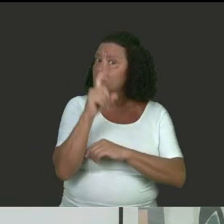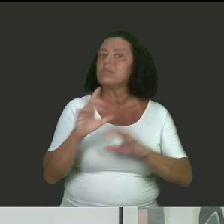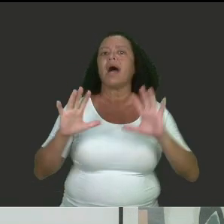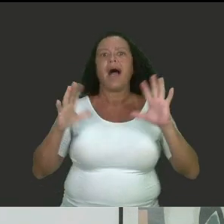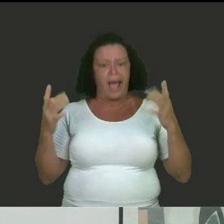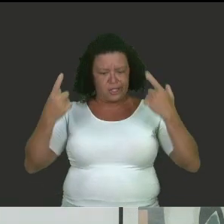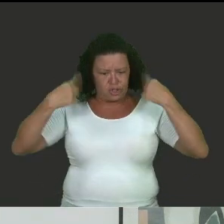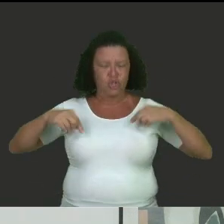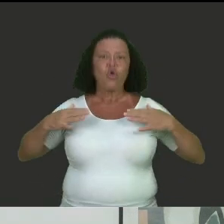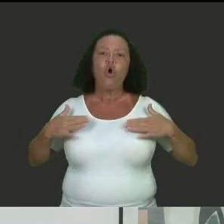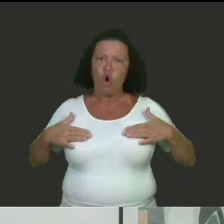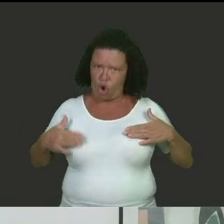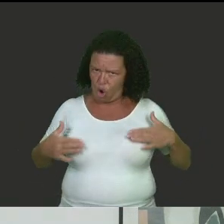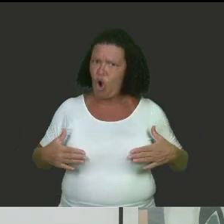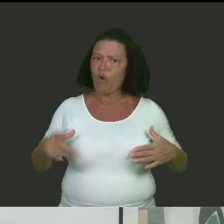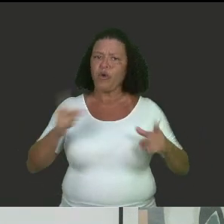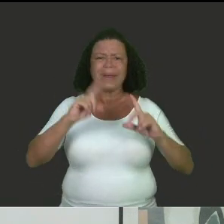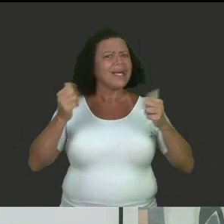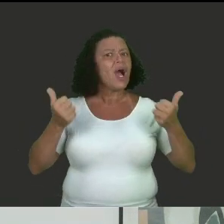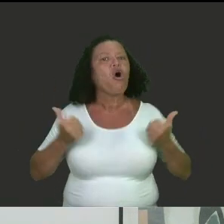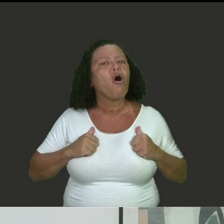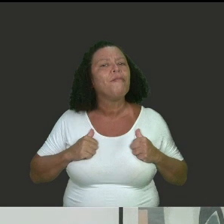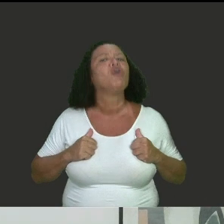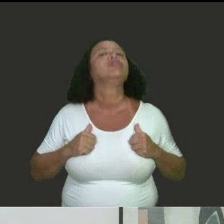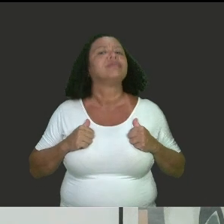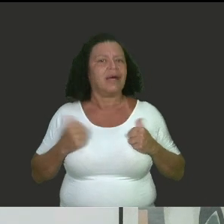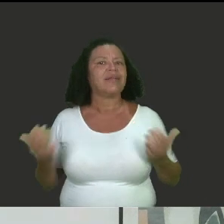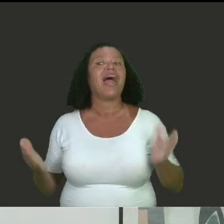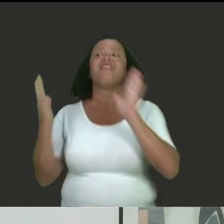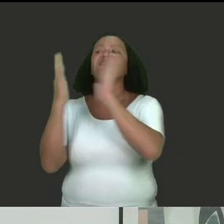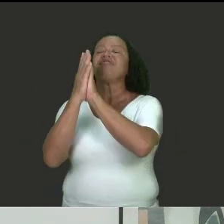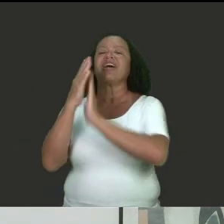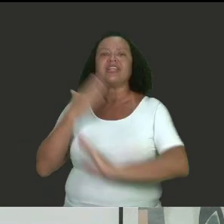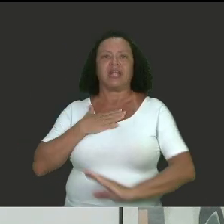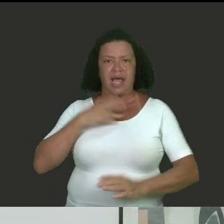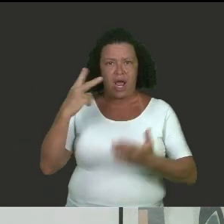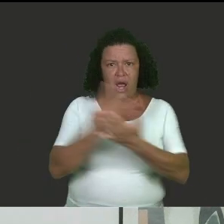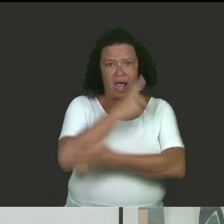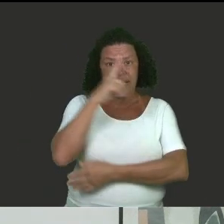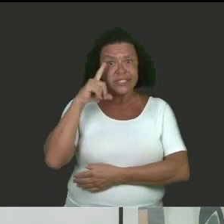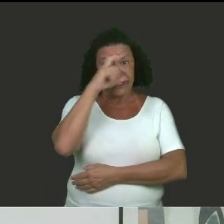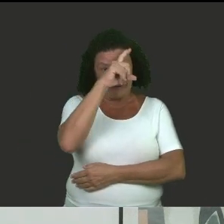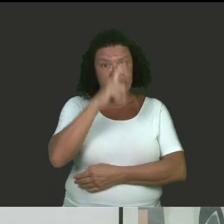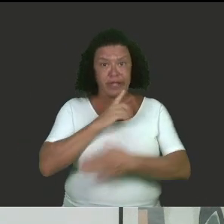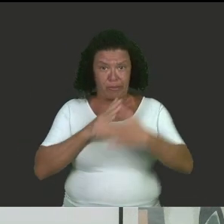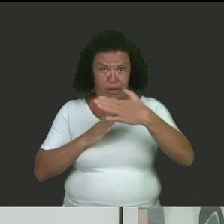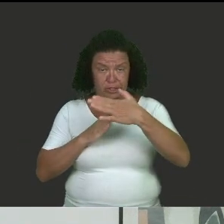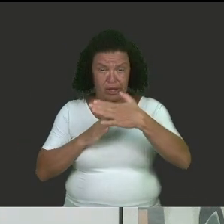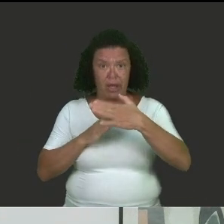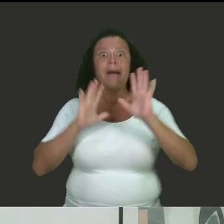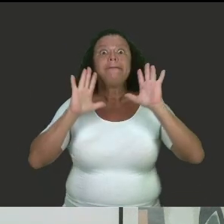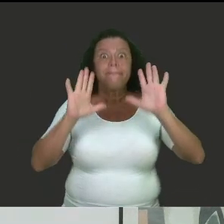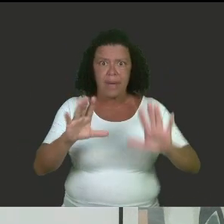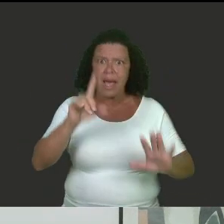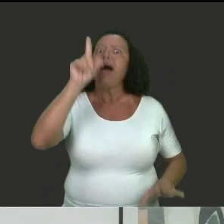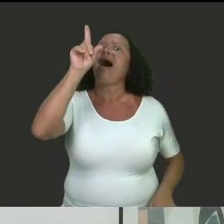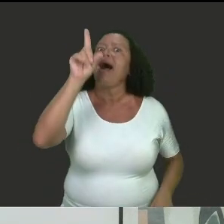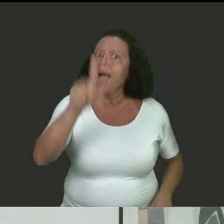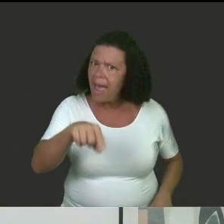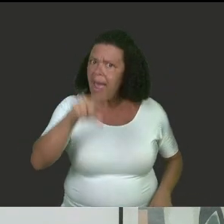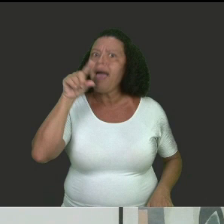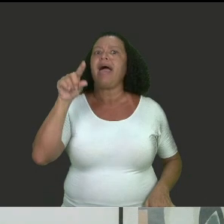também não pode se acomodar frente às nossas dificuldades e aos nossos obstáculos. Isso sim é